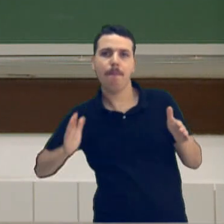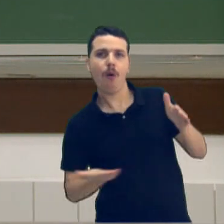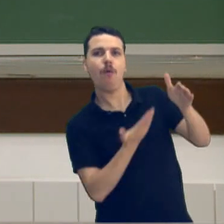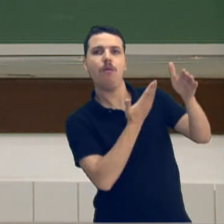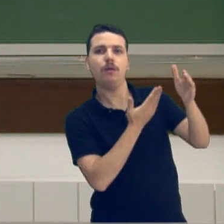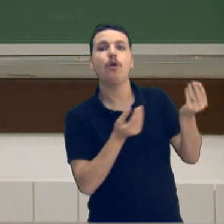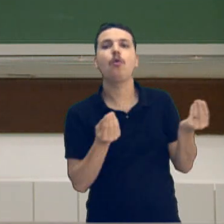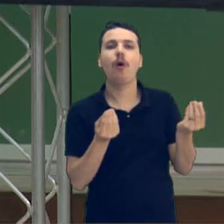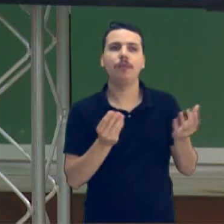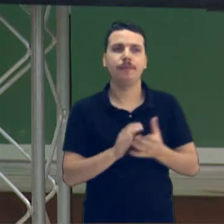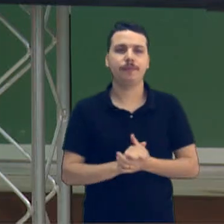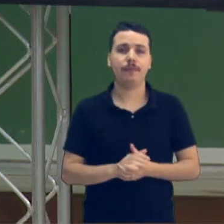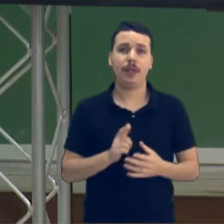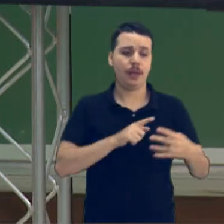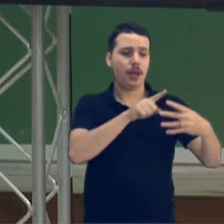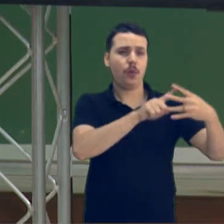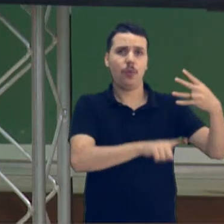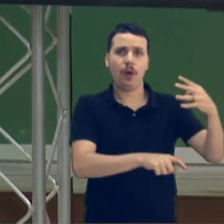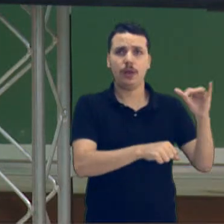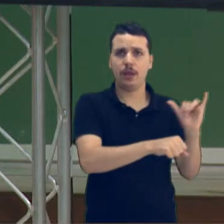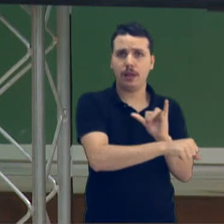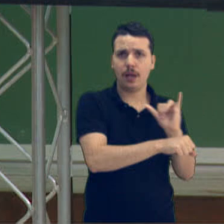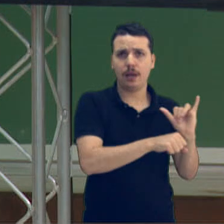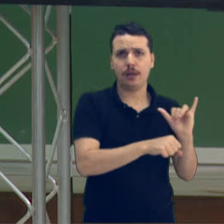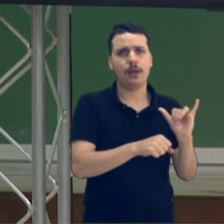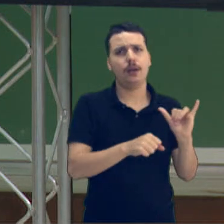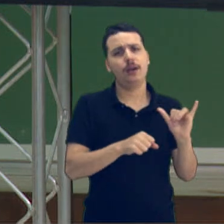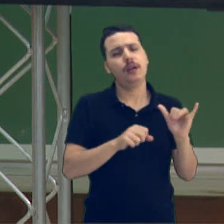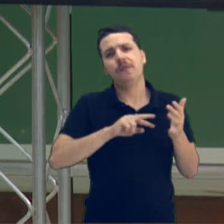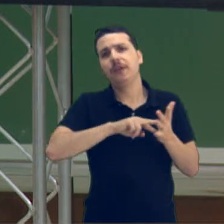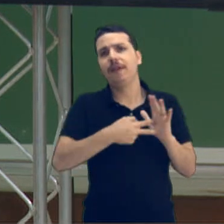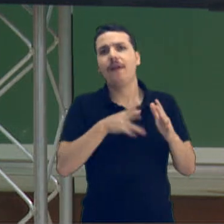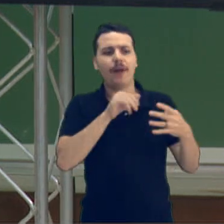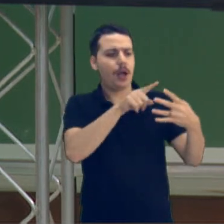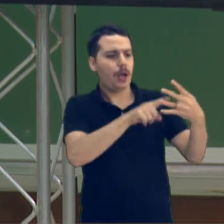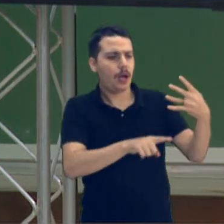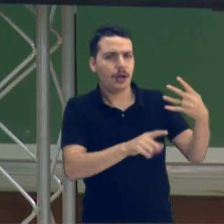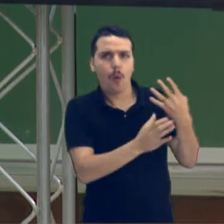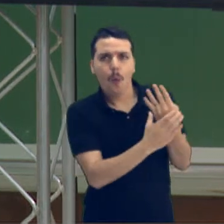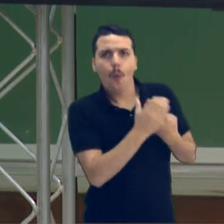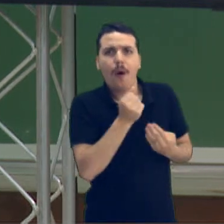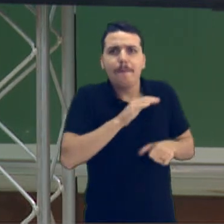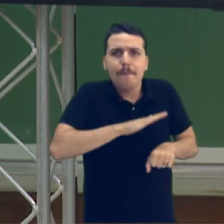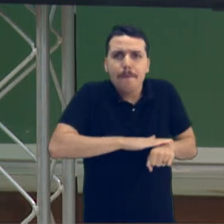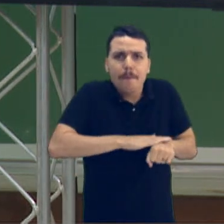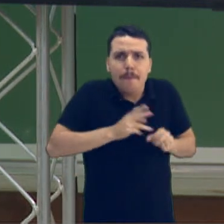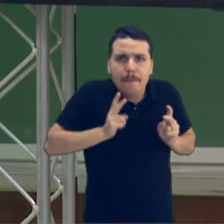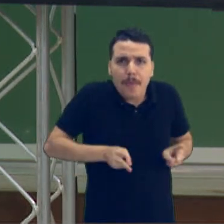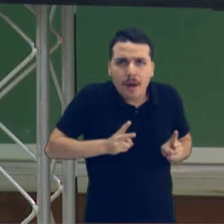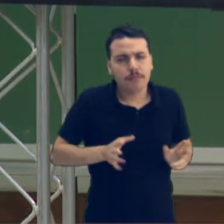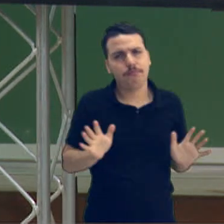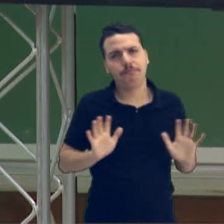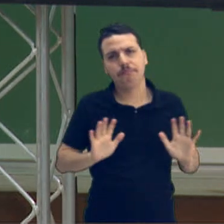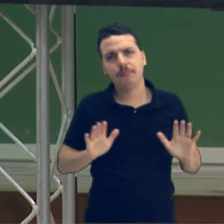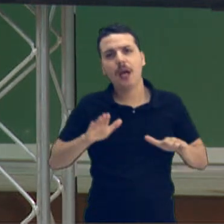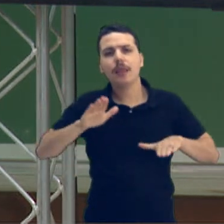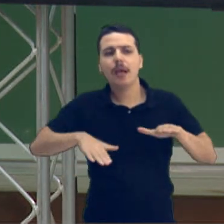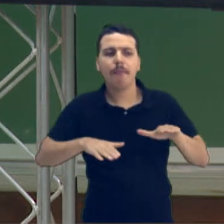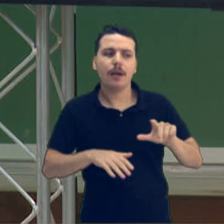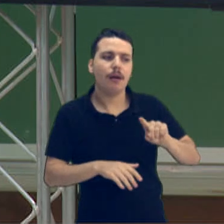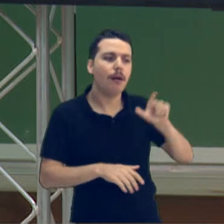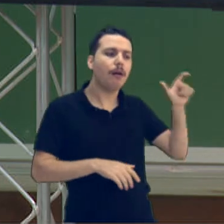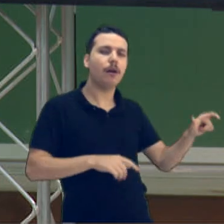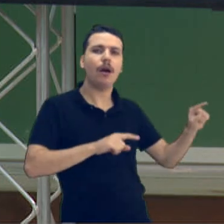4 estratégias. Não quer dizer que nós vamos usar todas ao mesmo tempo. Então, dependendo do meu colega, do meu